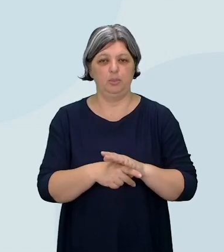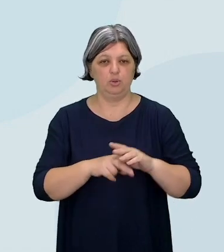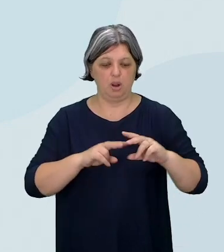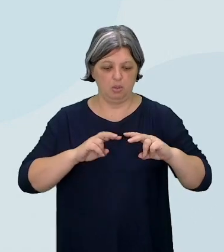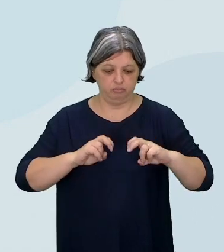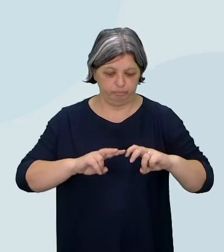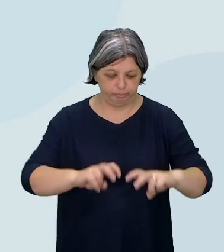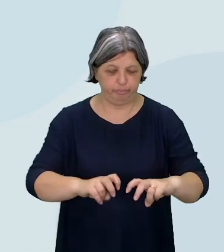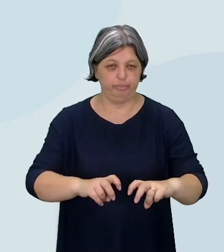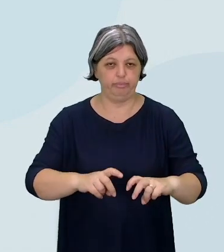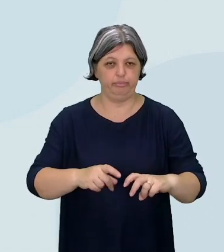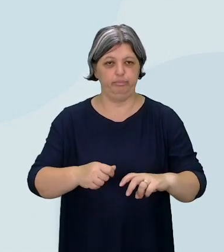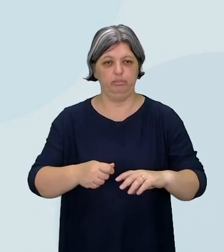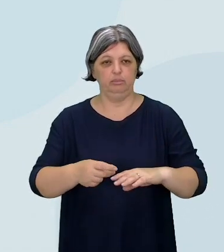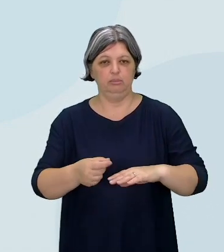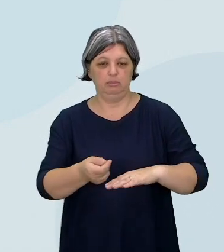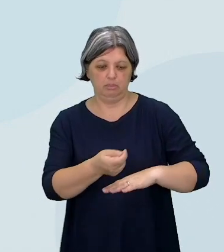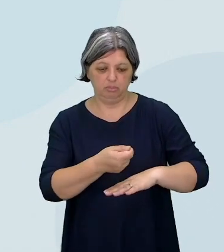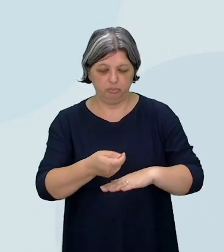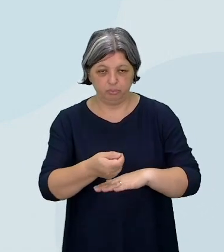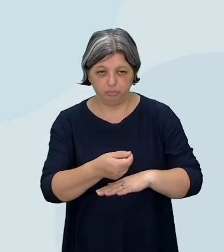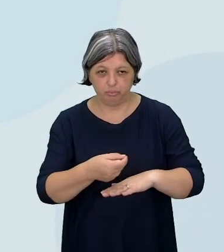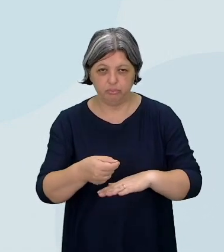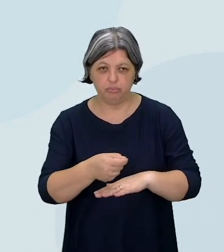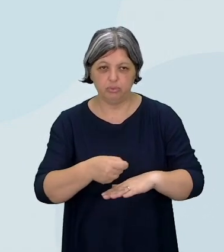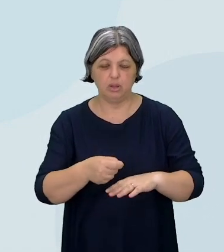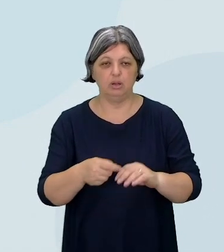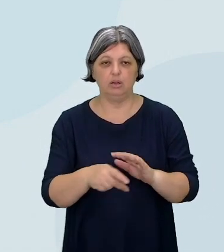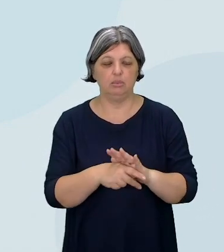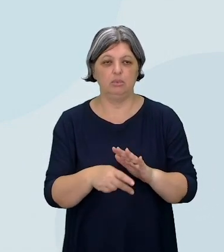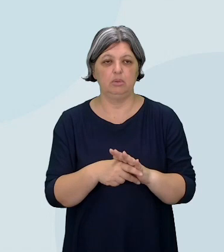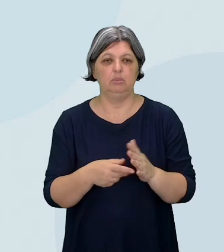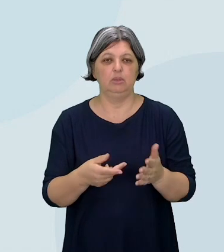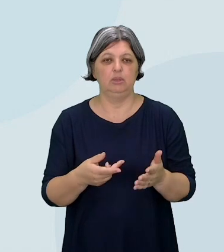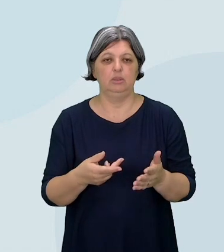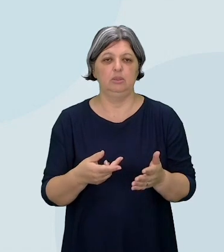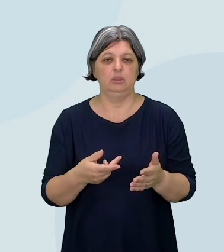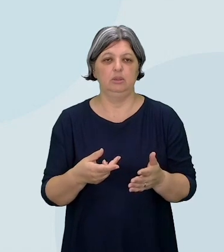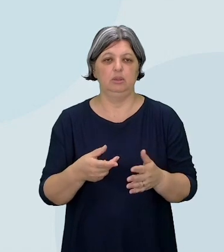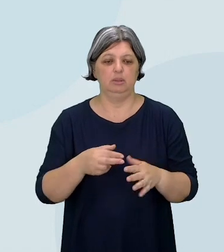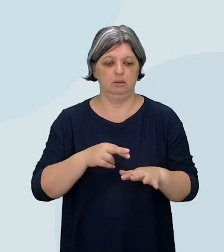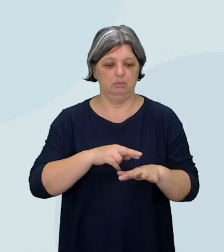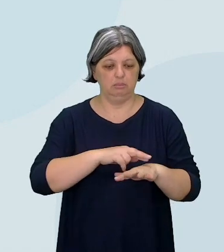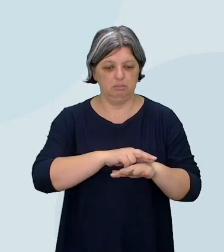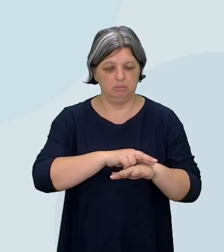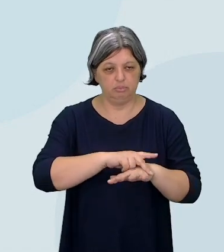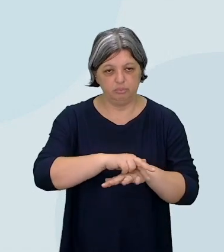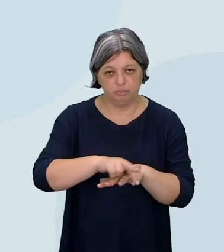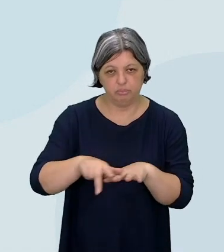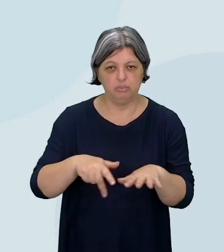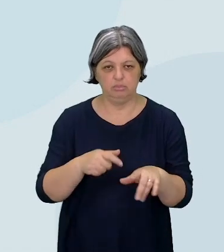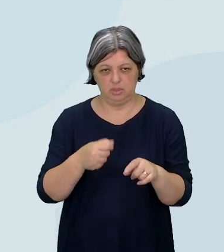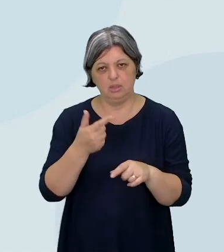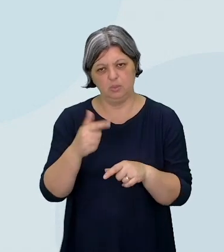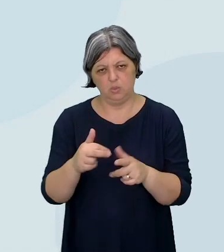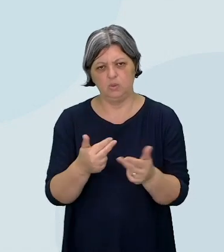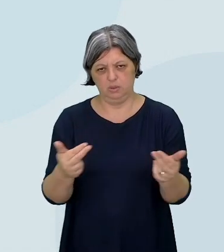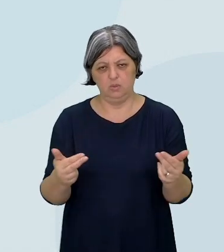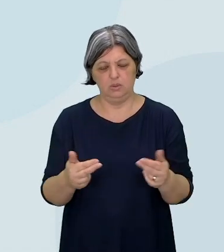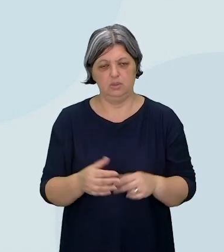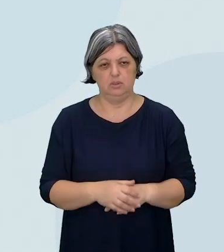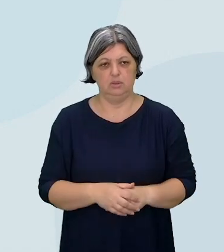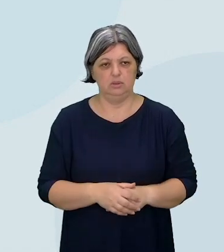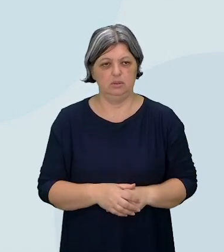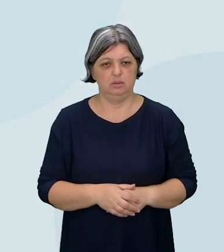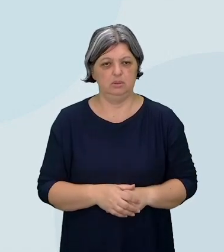Então, essa daqui especificamente, ela é uma notícia, porque outro ponto, eu sempre falo para vocês,